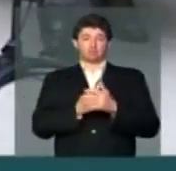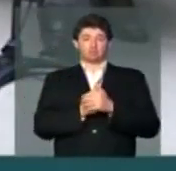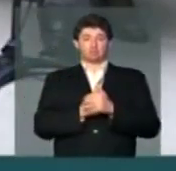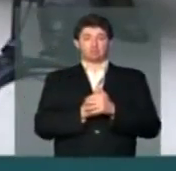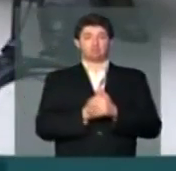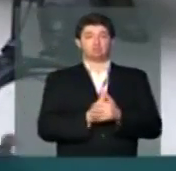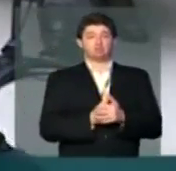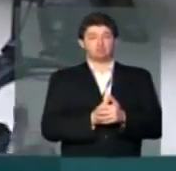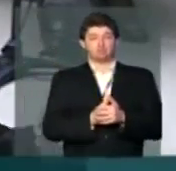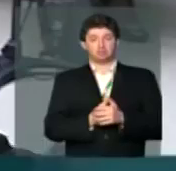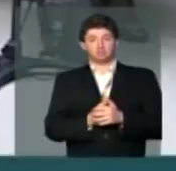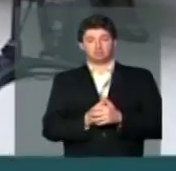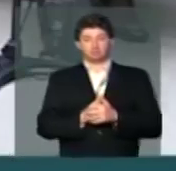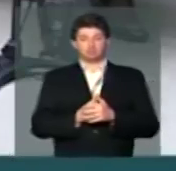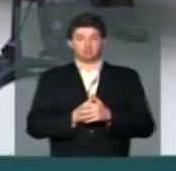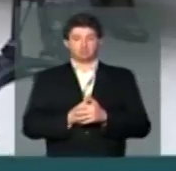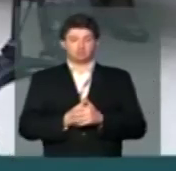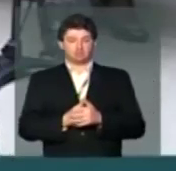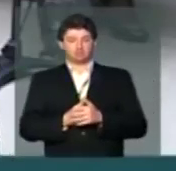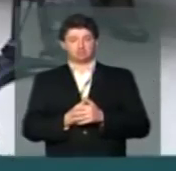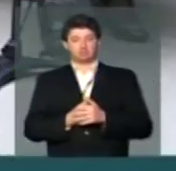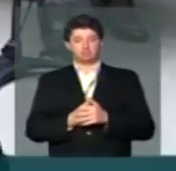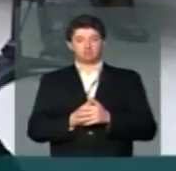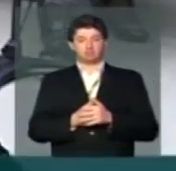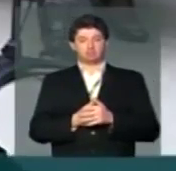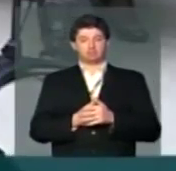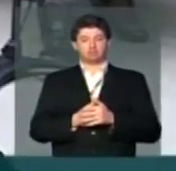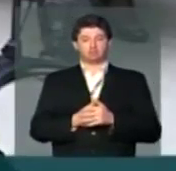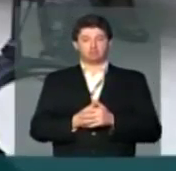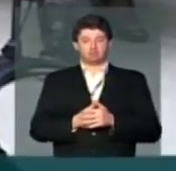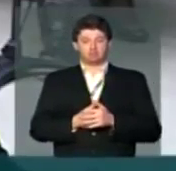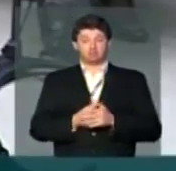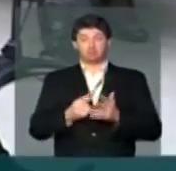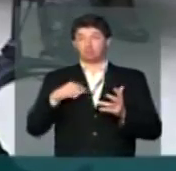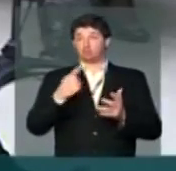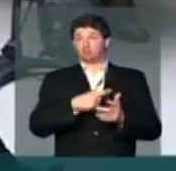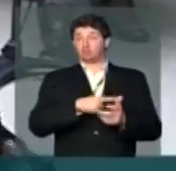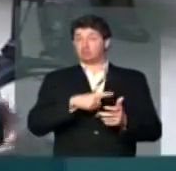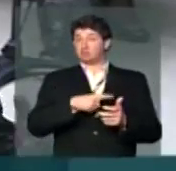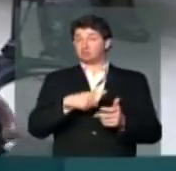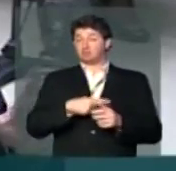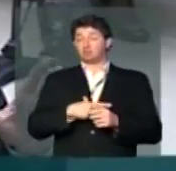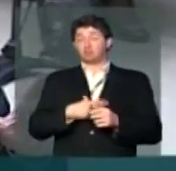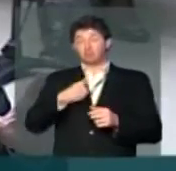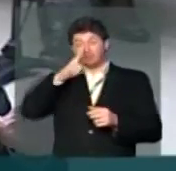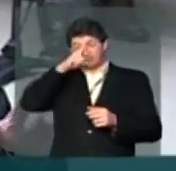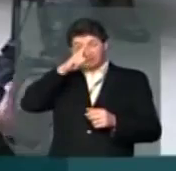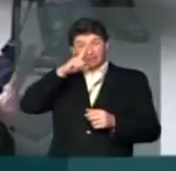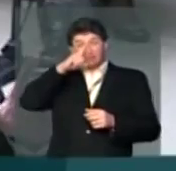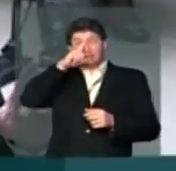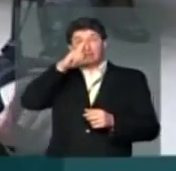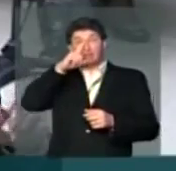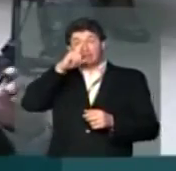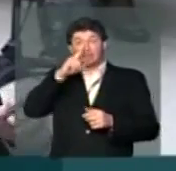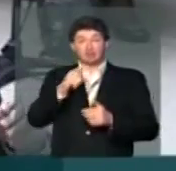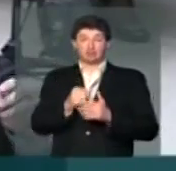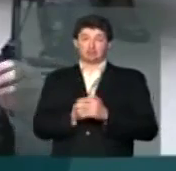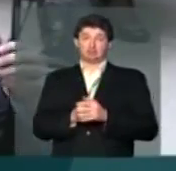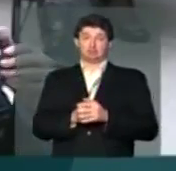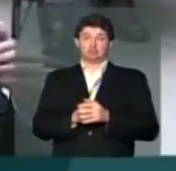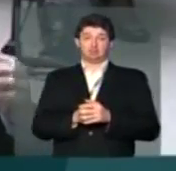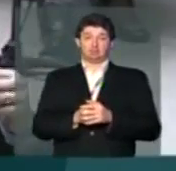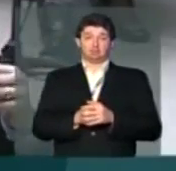últimos dias, nos últimos meses. Nós estamos vivendo uma verdadeira crise, ou melhor dizer, não é uma crise, nós estamos